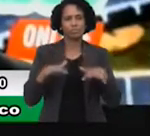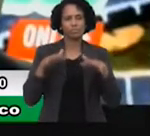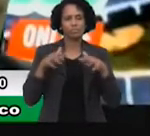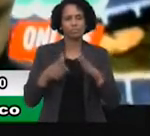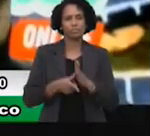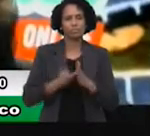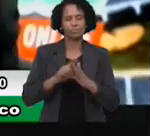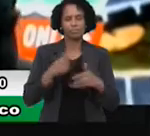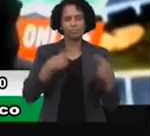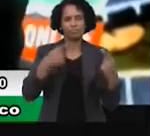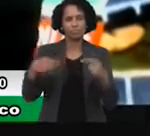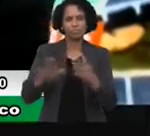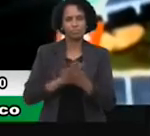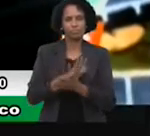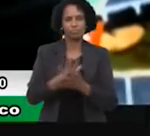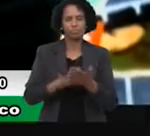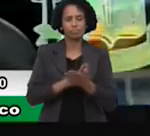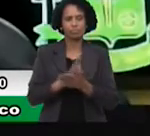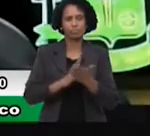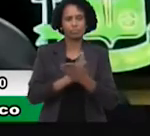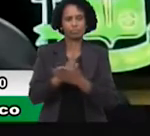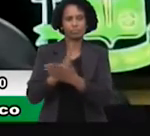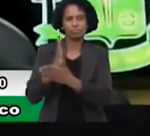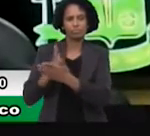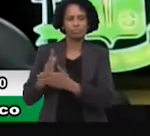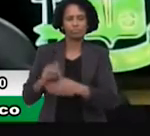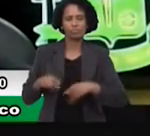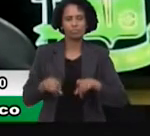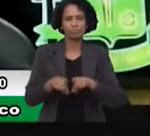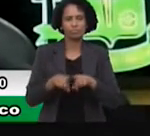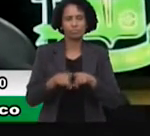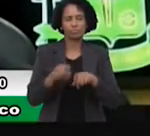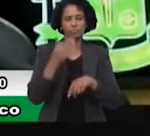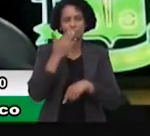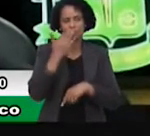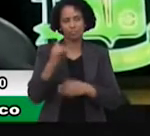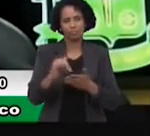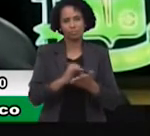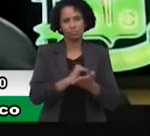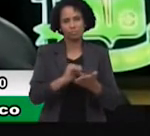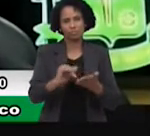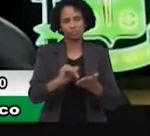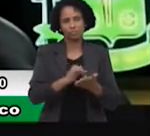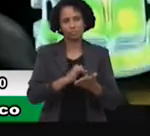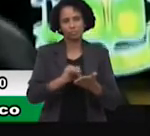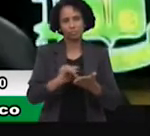discutir, está aprovado. Vou solicitar ao secretário